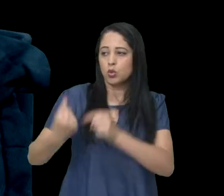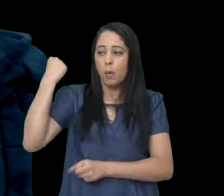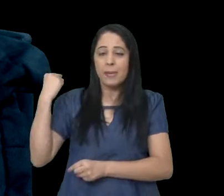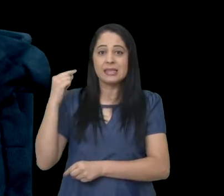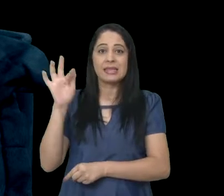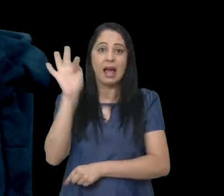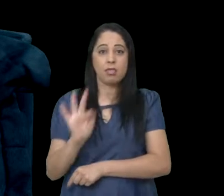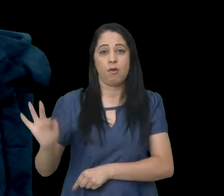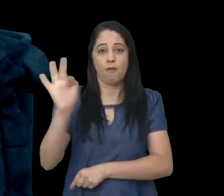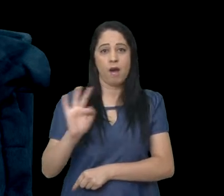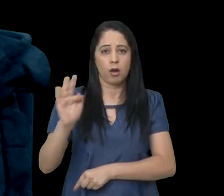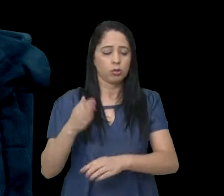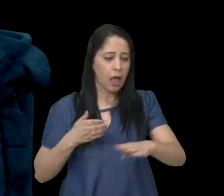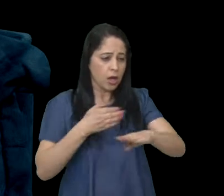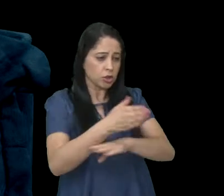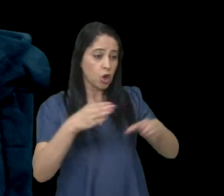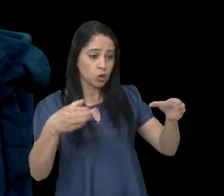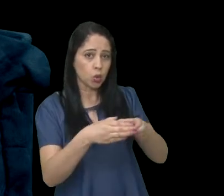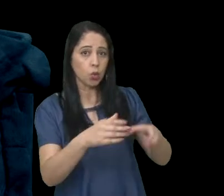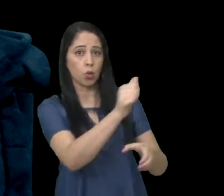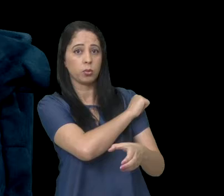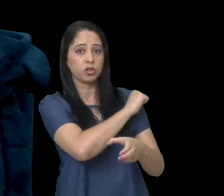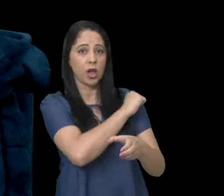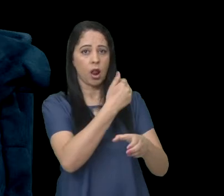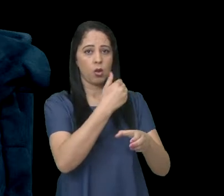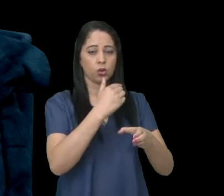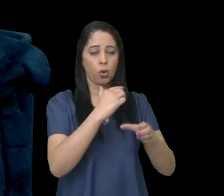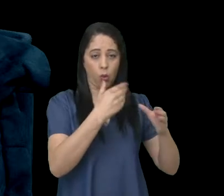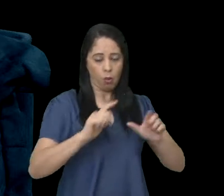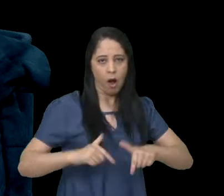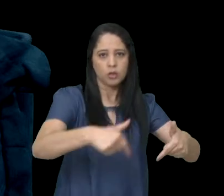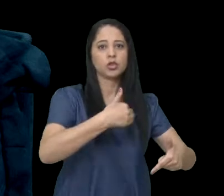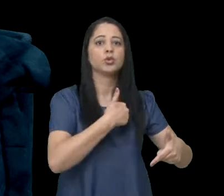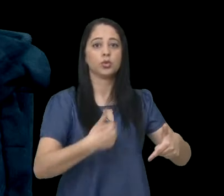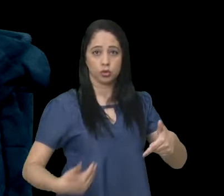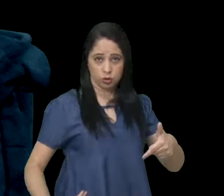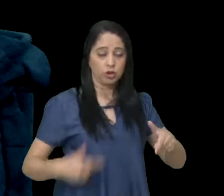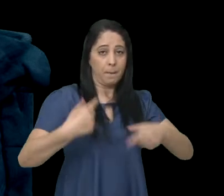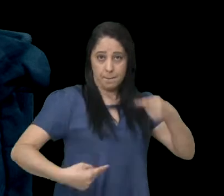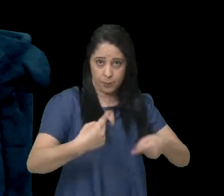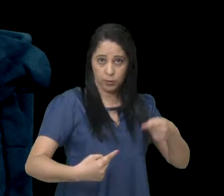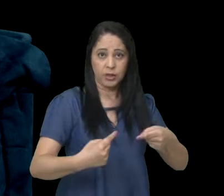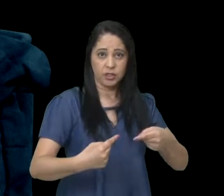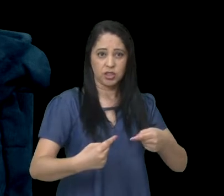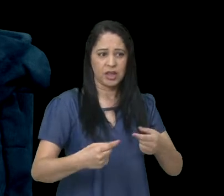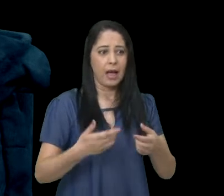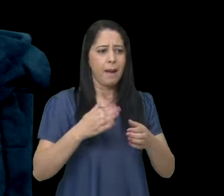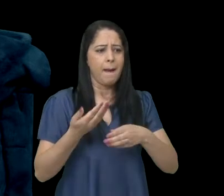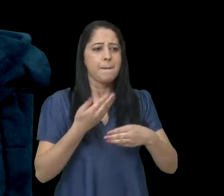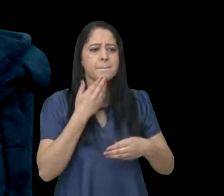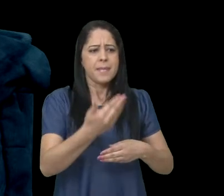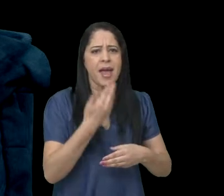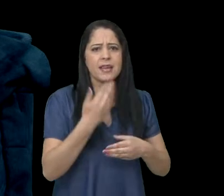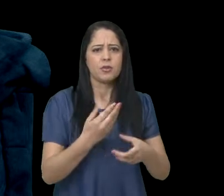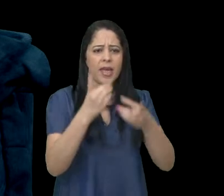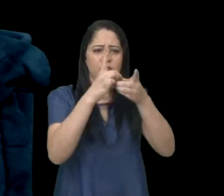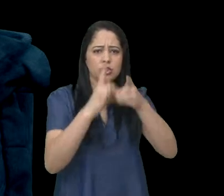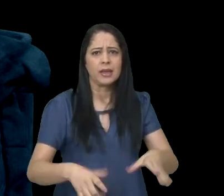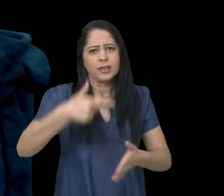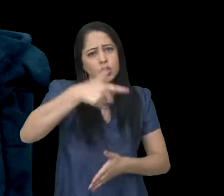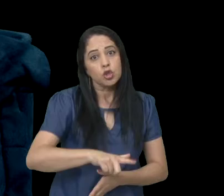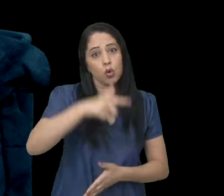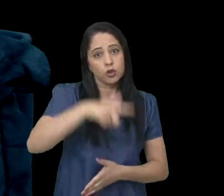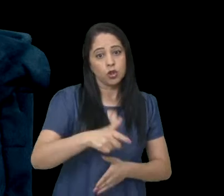na faculdade, participando de importantes movimentos estudantis em favor da redemocratização durante a ditadura